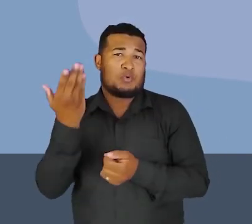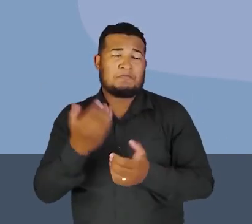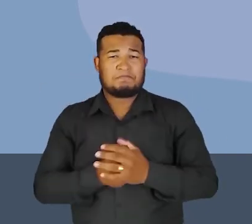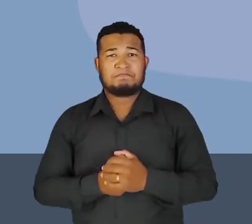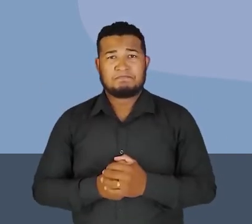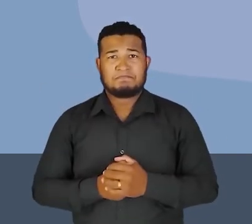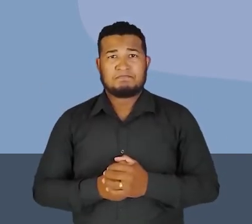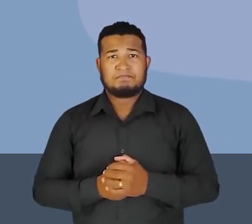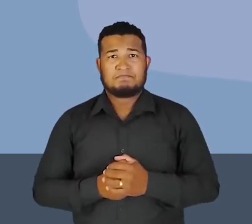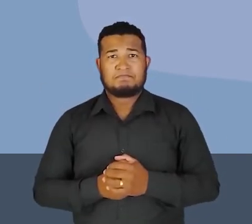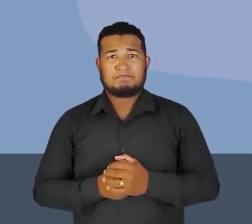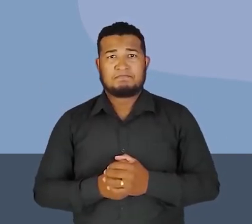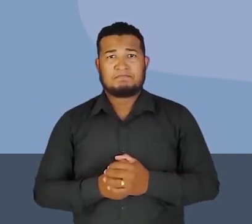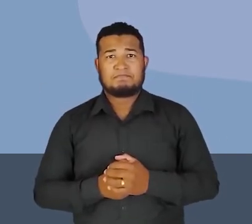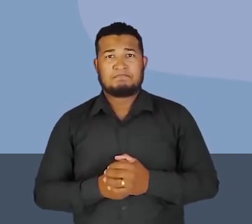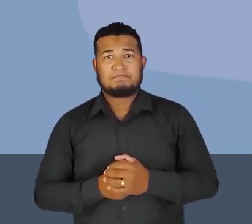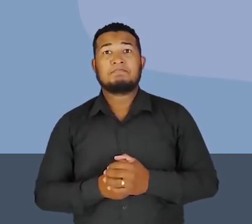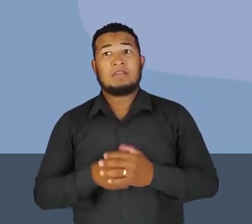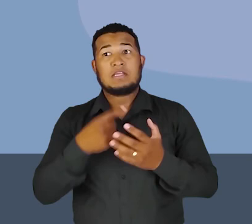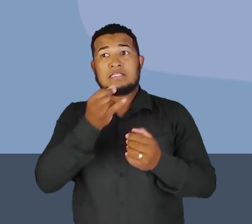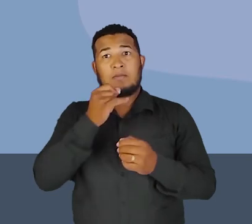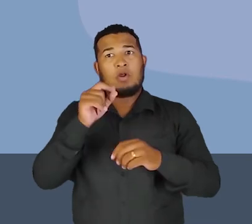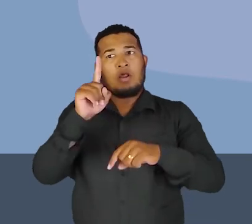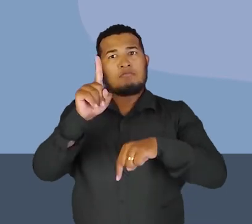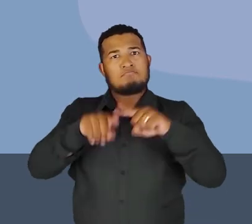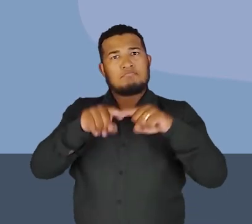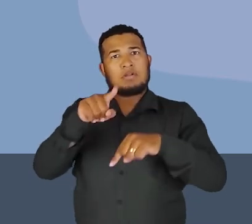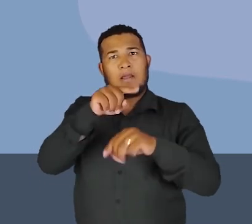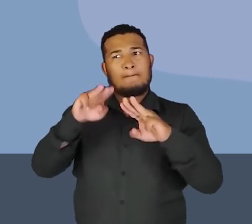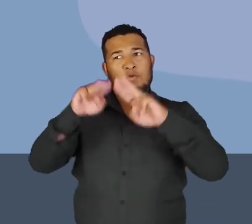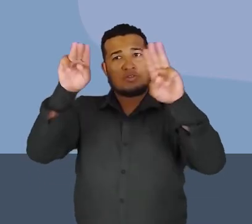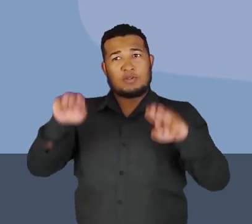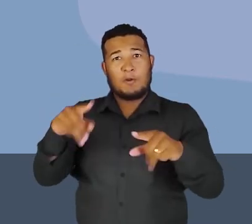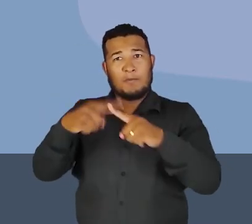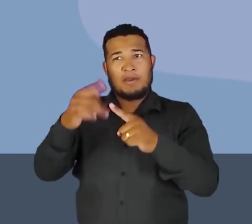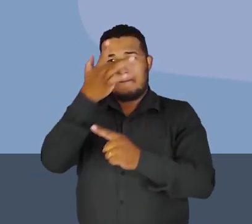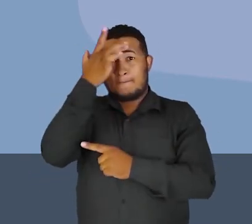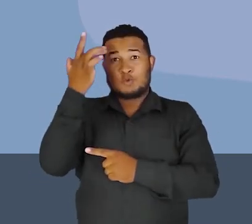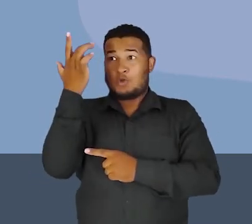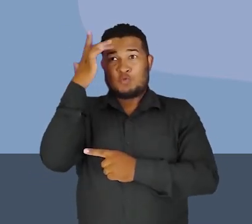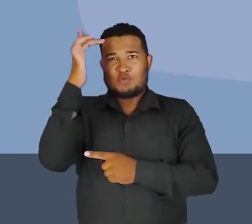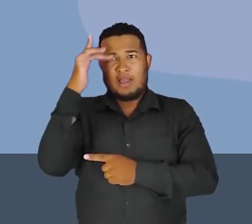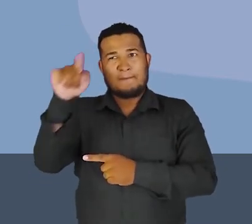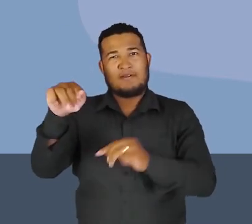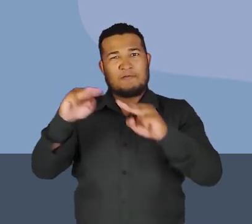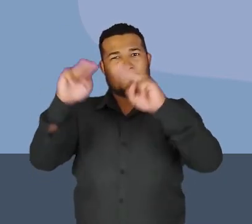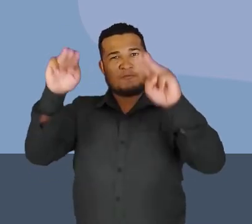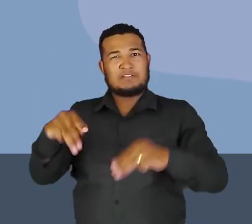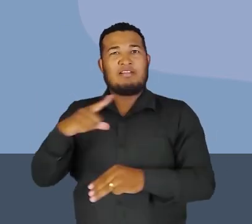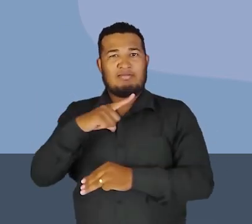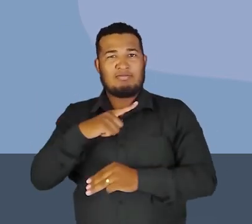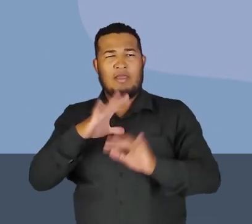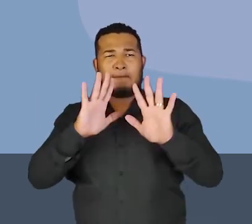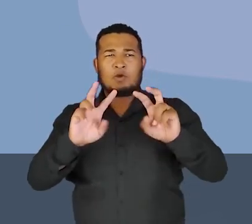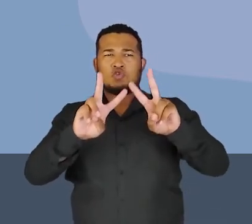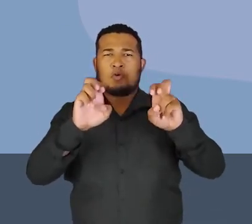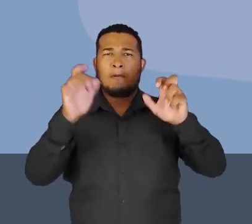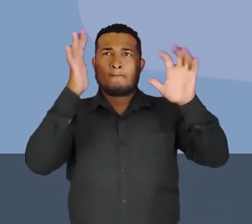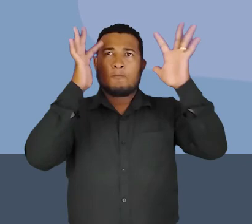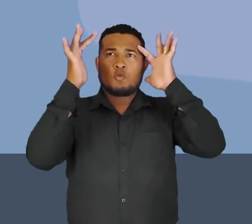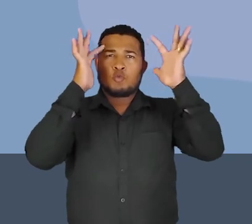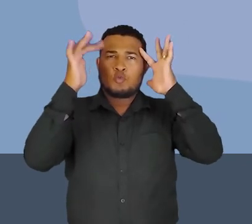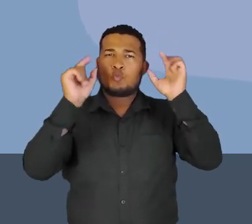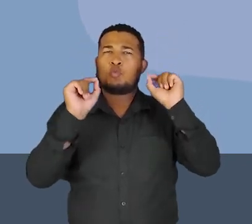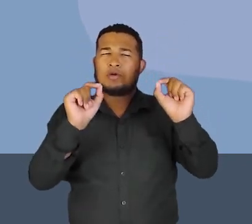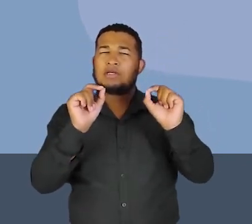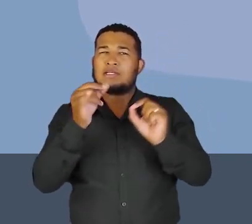Eu resolvi ocupar a área externa do museu porque ninguém sabe que ali tem um museu. Agora, em relação às meditações, Marco, na verdade